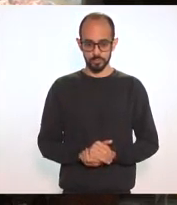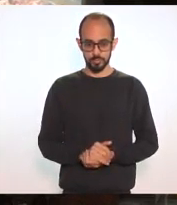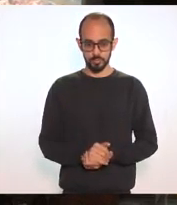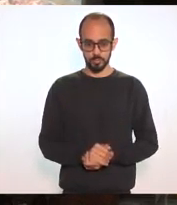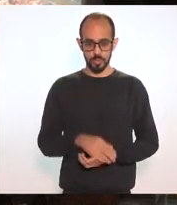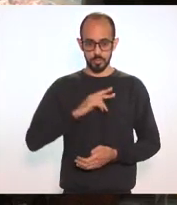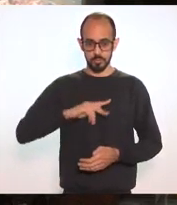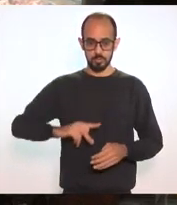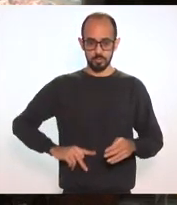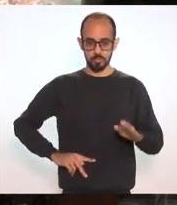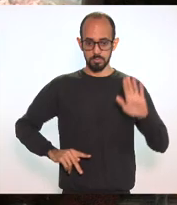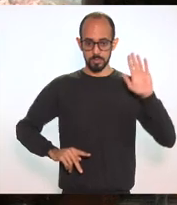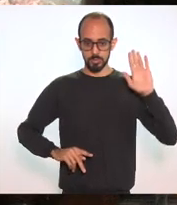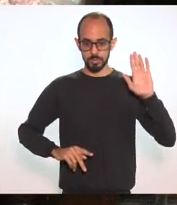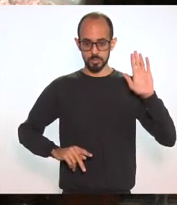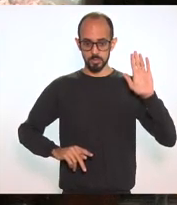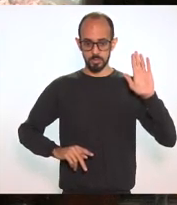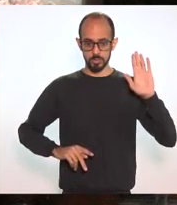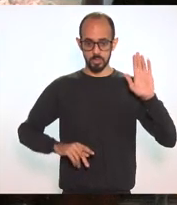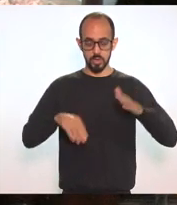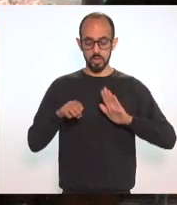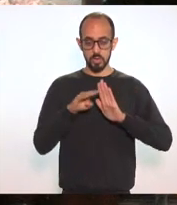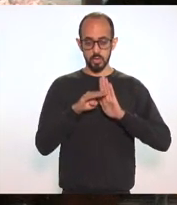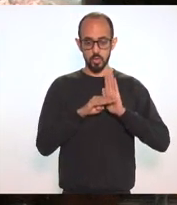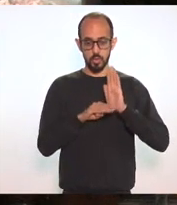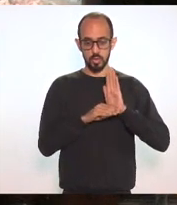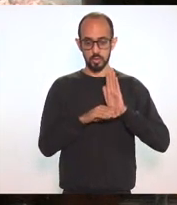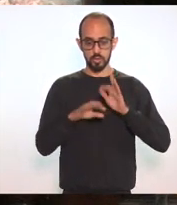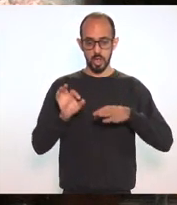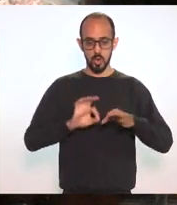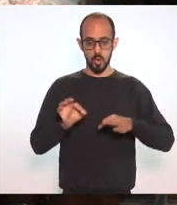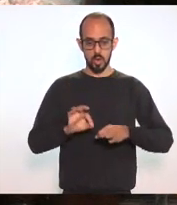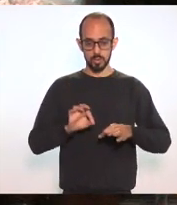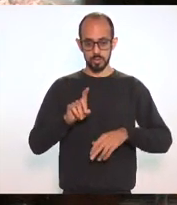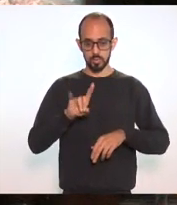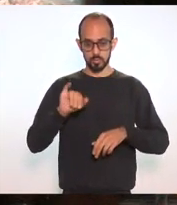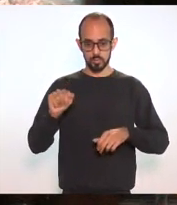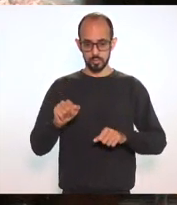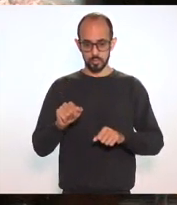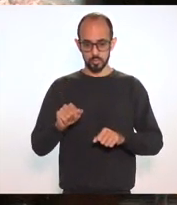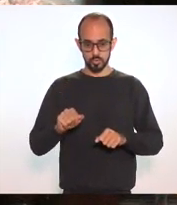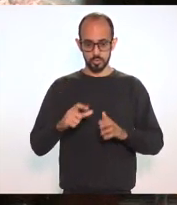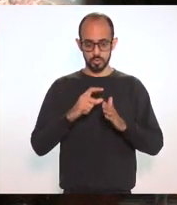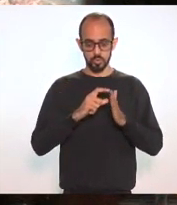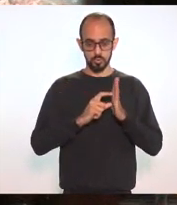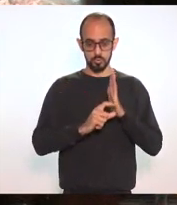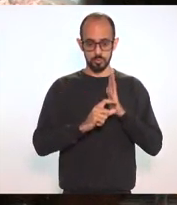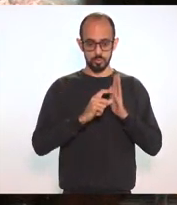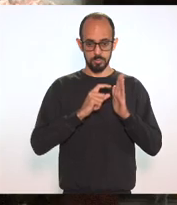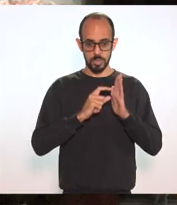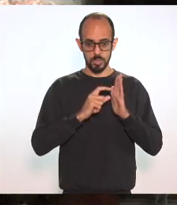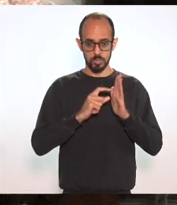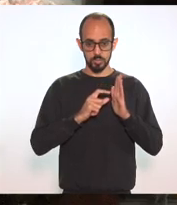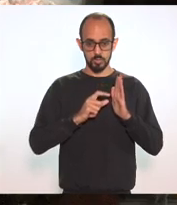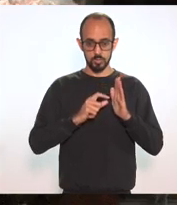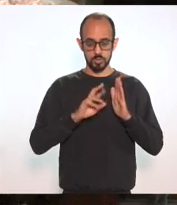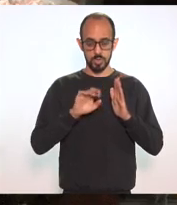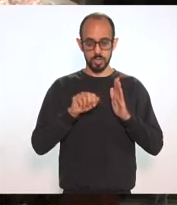Presidente, incluídos na ordem do dia, de acordo com o parágrafo 1º do artigo 47 do Regimento Interno,